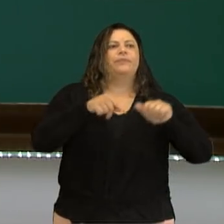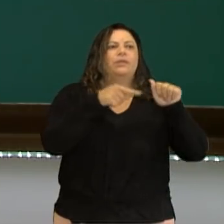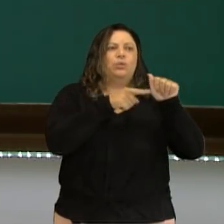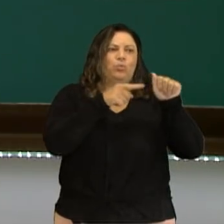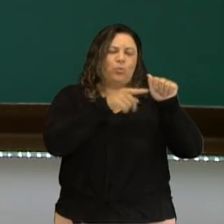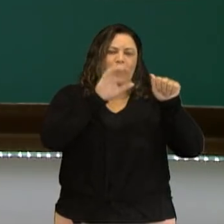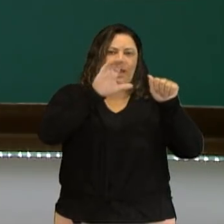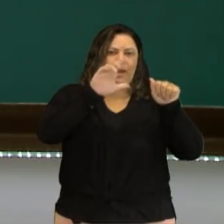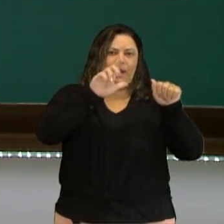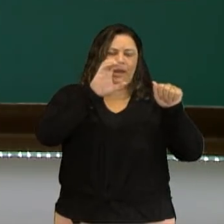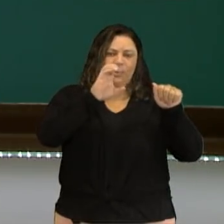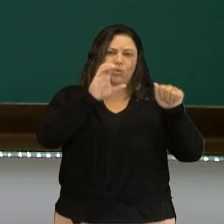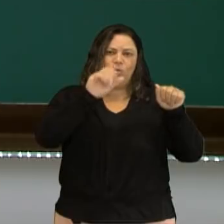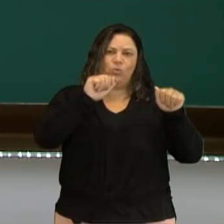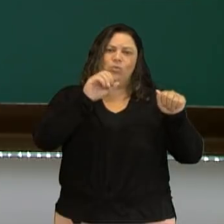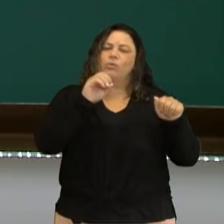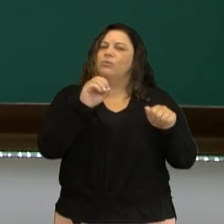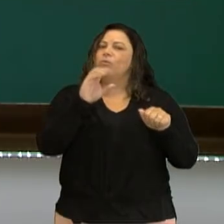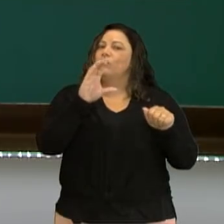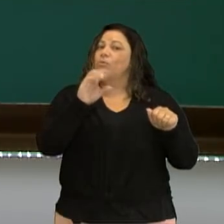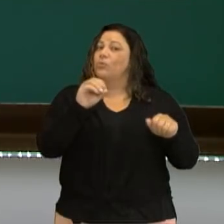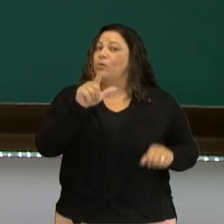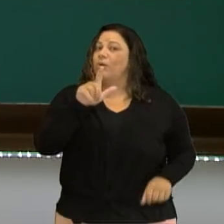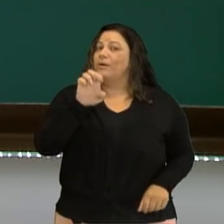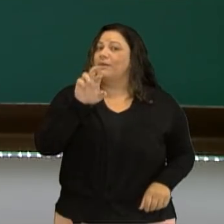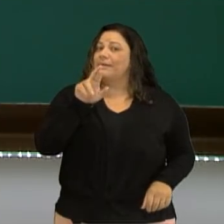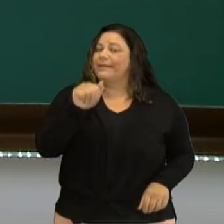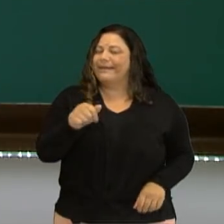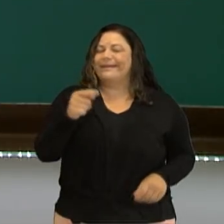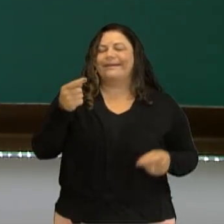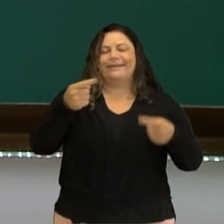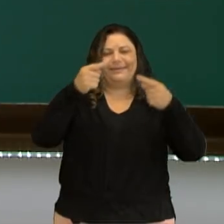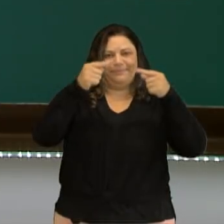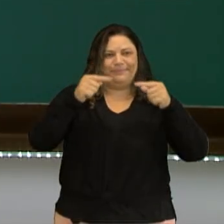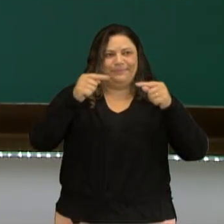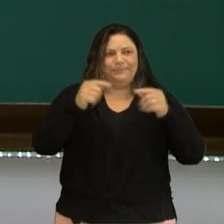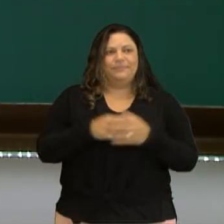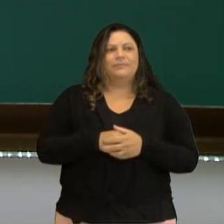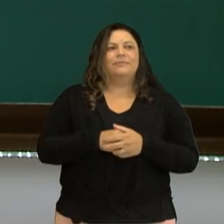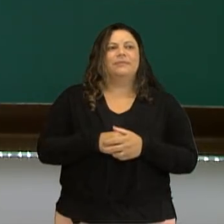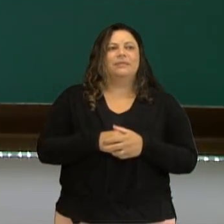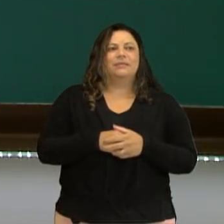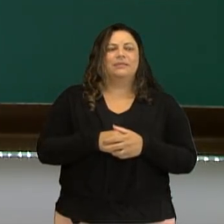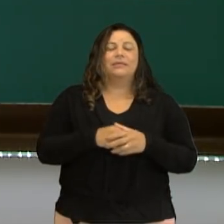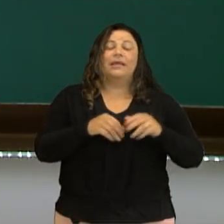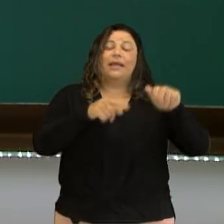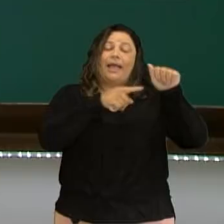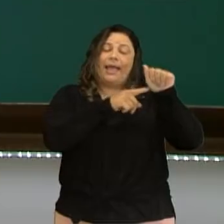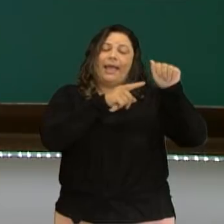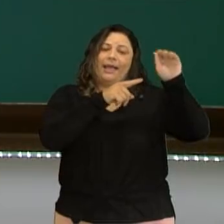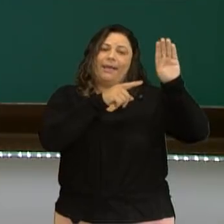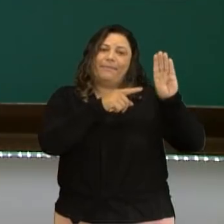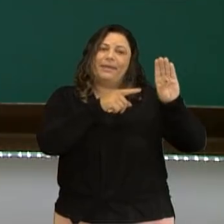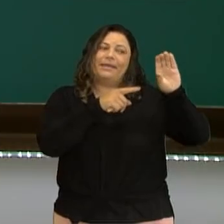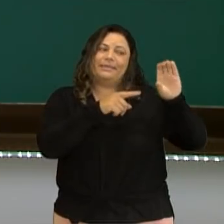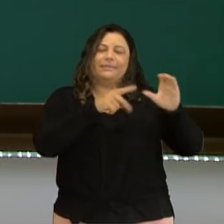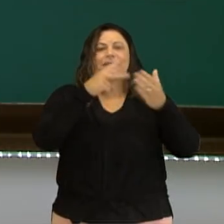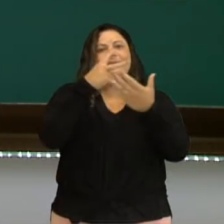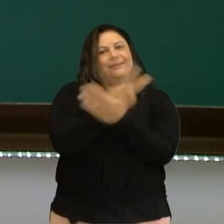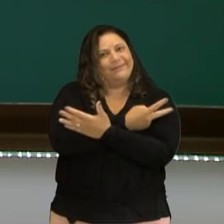causa da cólera e por causa da leptospirose, as alternativas A, B e C estão